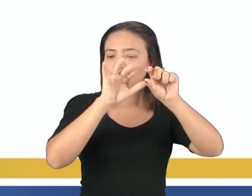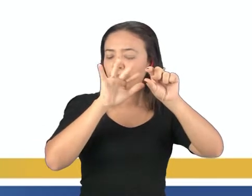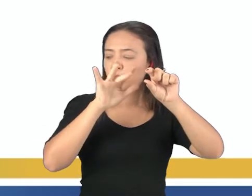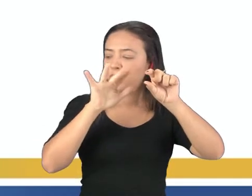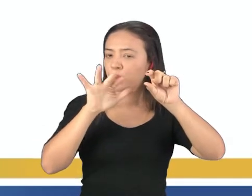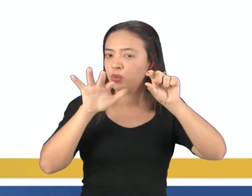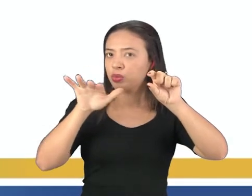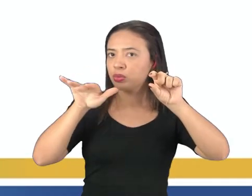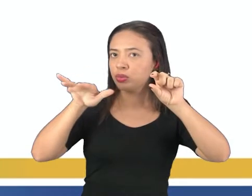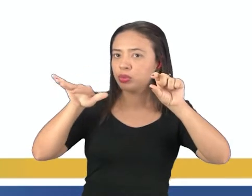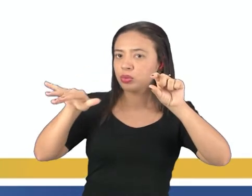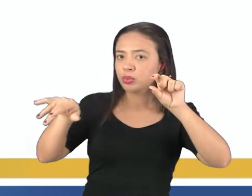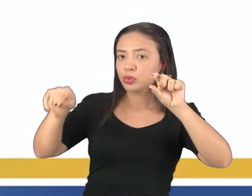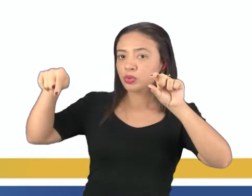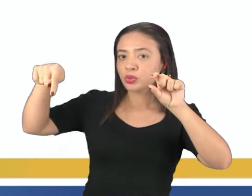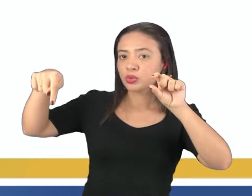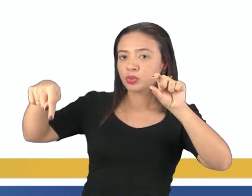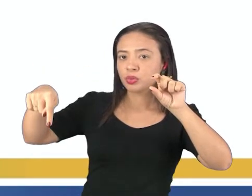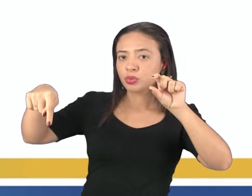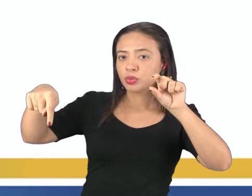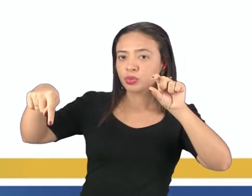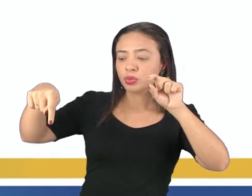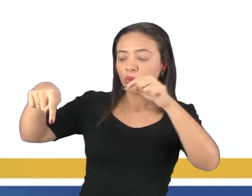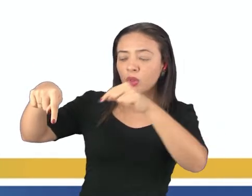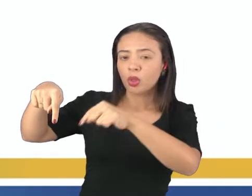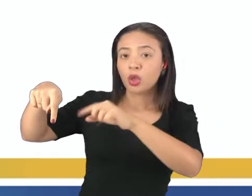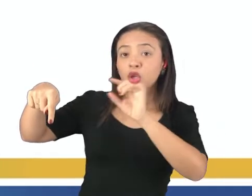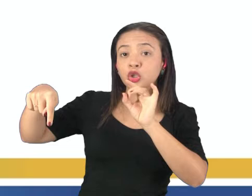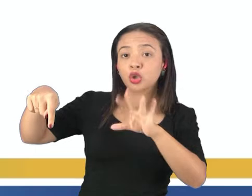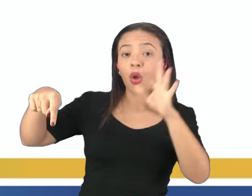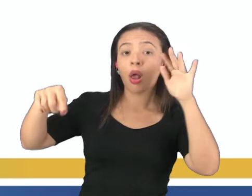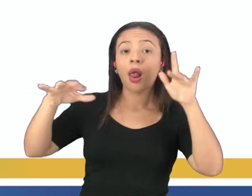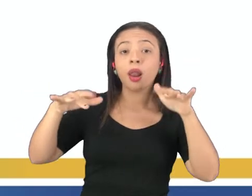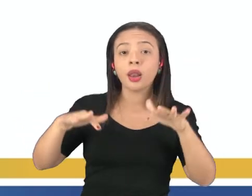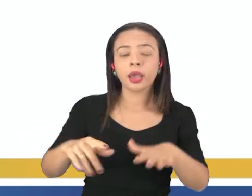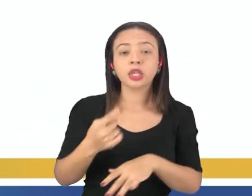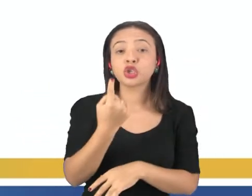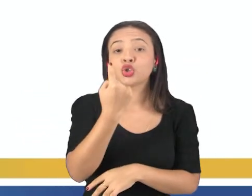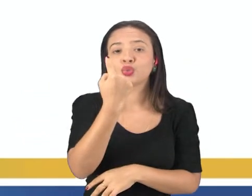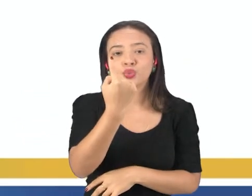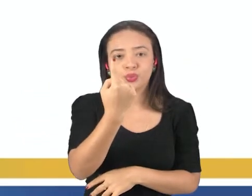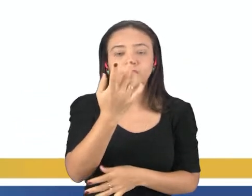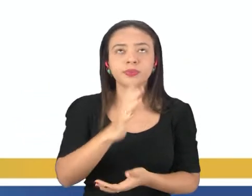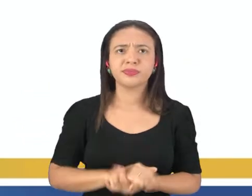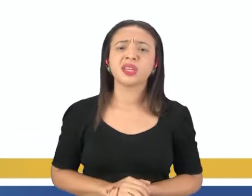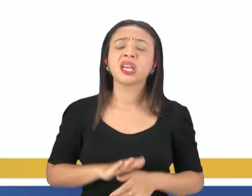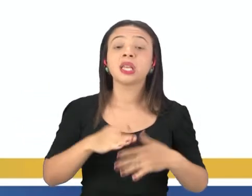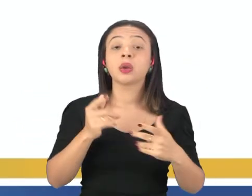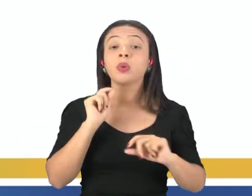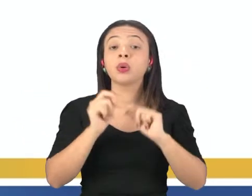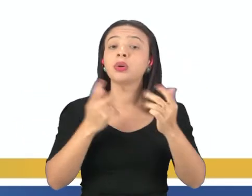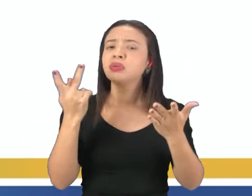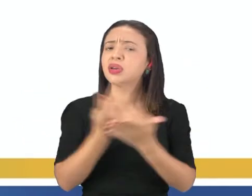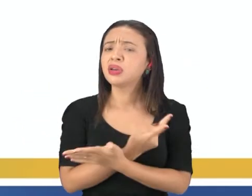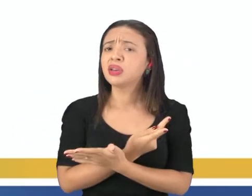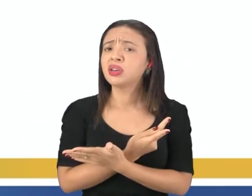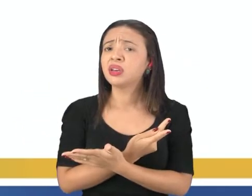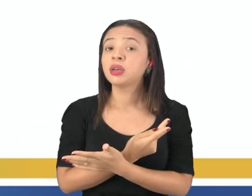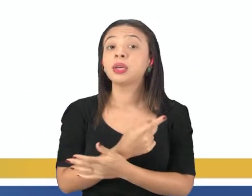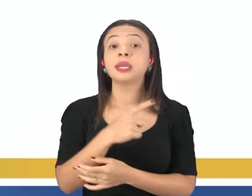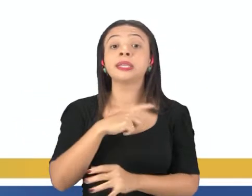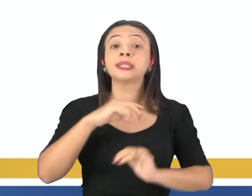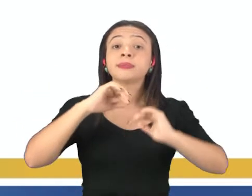restar somente a parte líquida de uma delas, tá? Então, o que acontece na destilação? Eu tenho aí